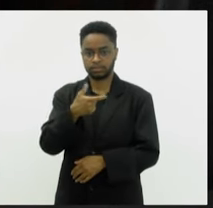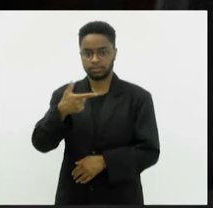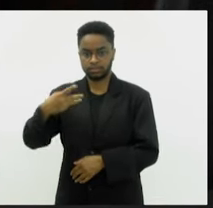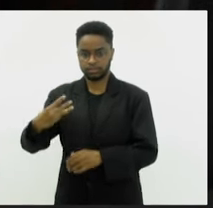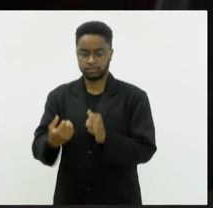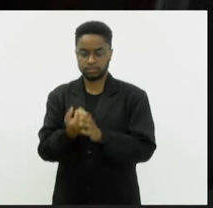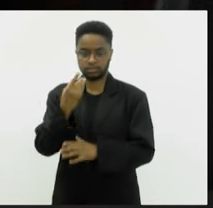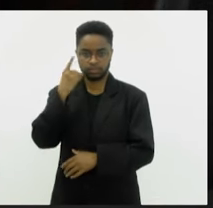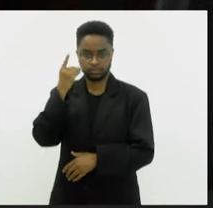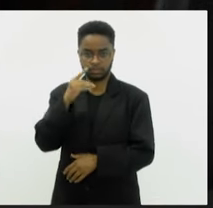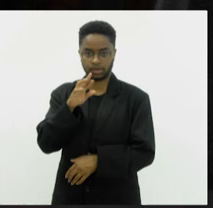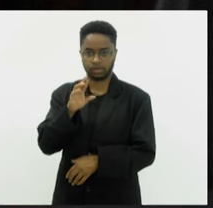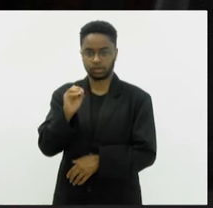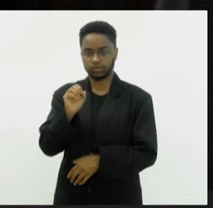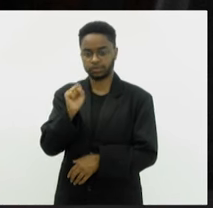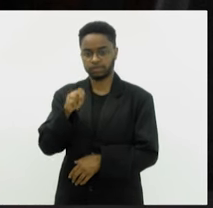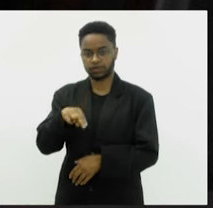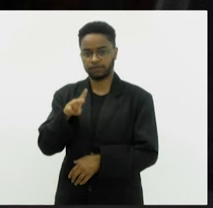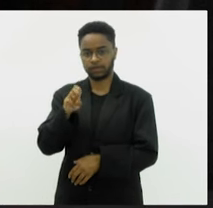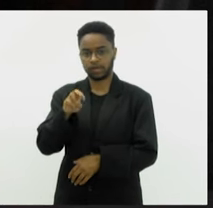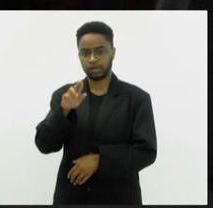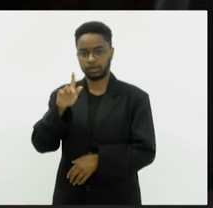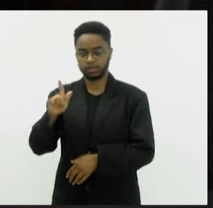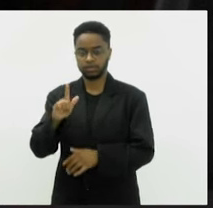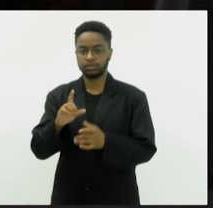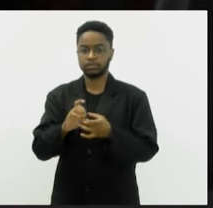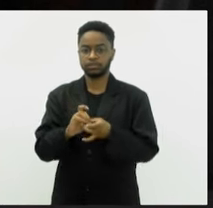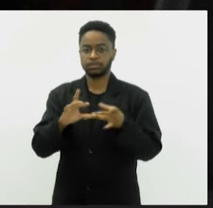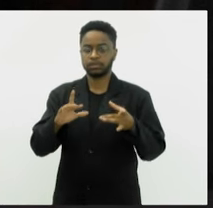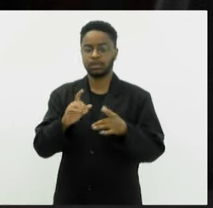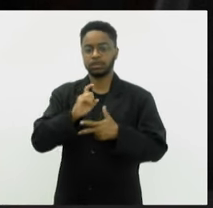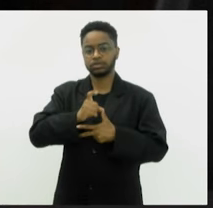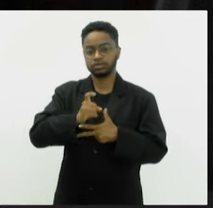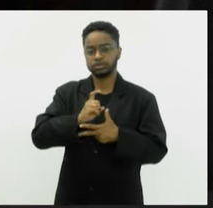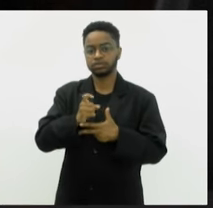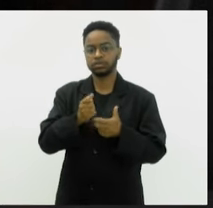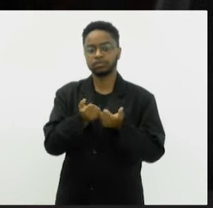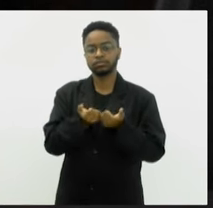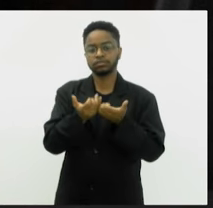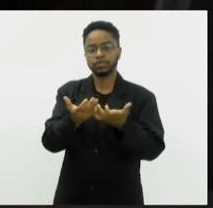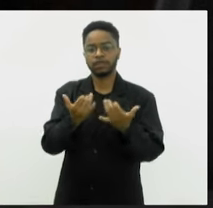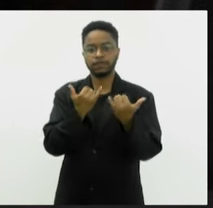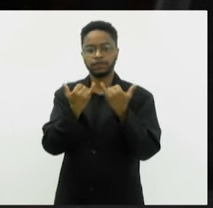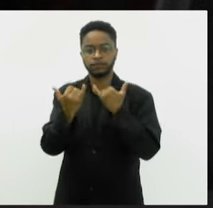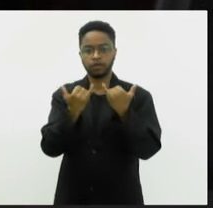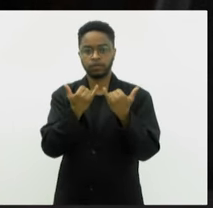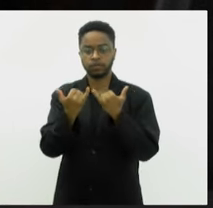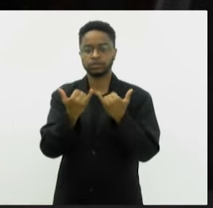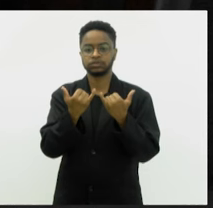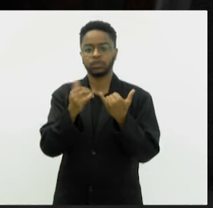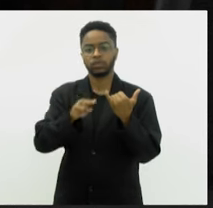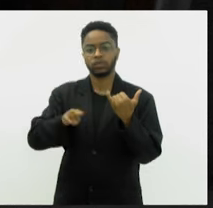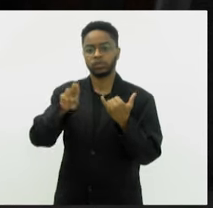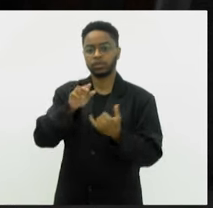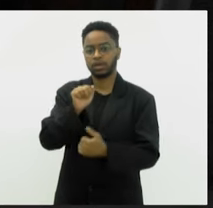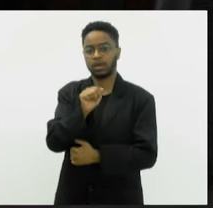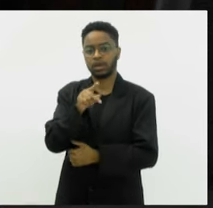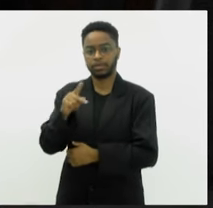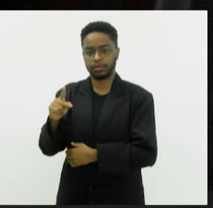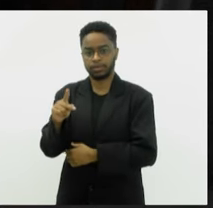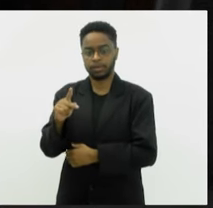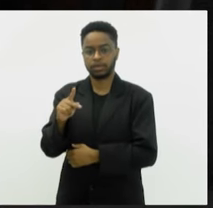Rosenberg Reis, que autoriza o Poder Executivo a determinar a disponibilização de informações através de aplicativo